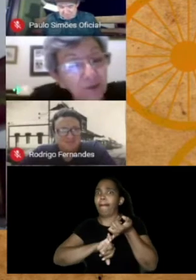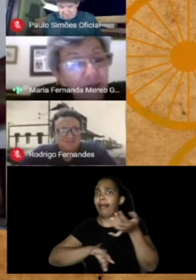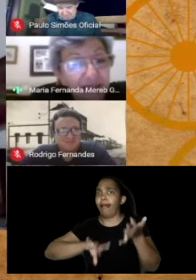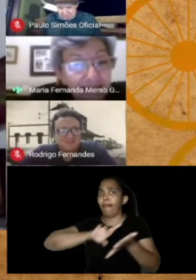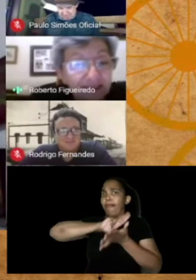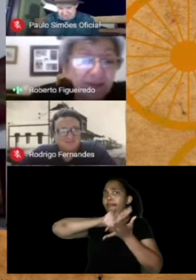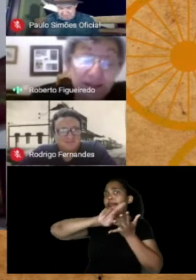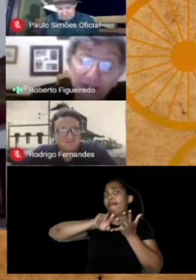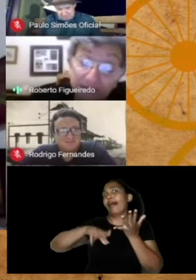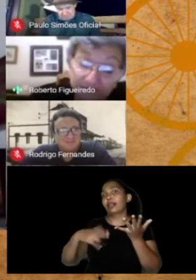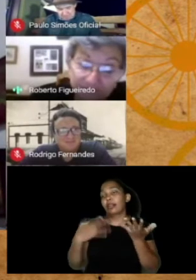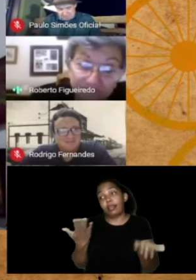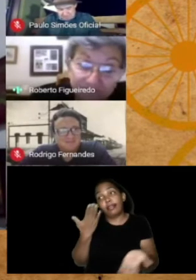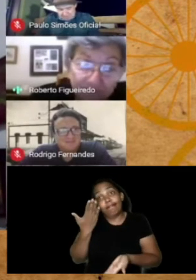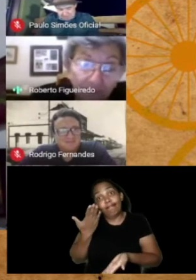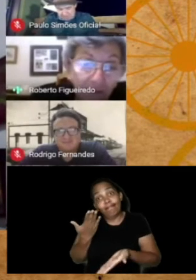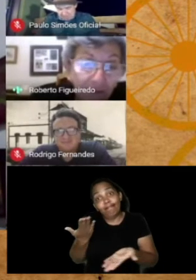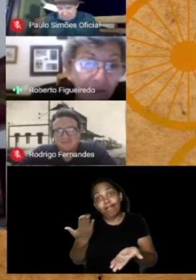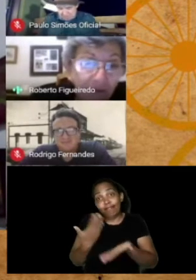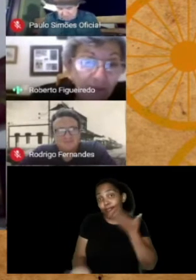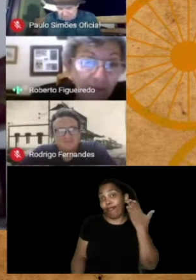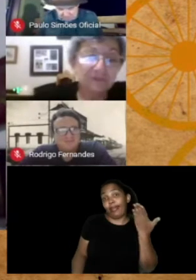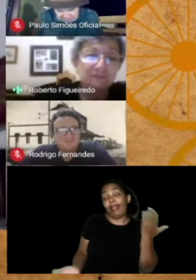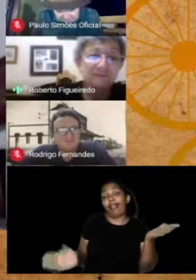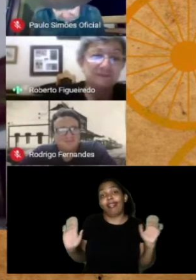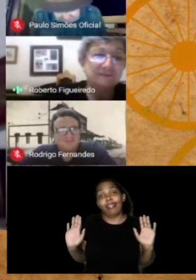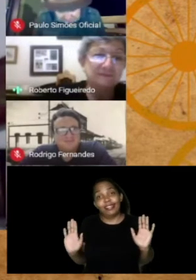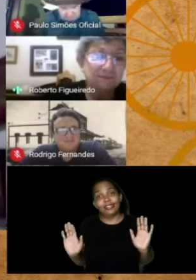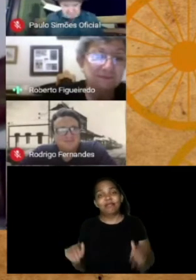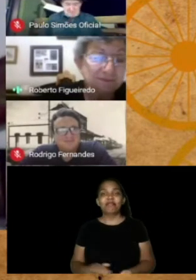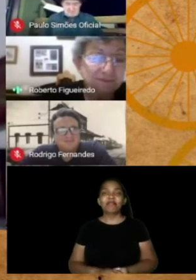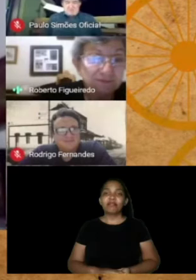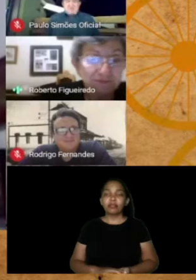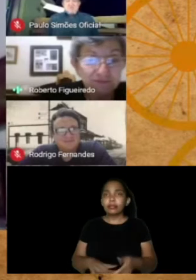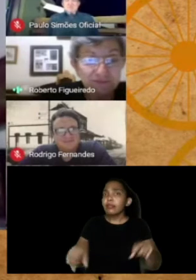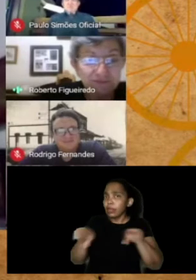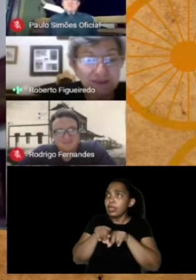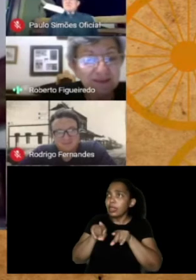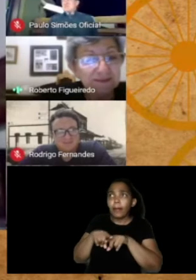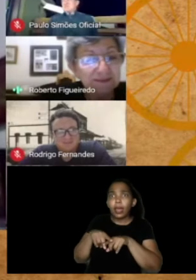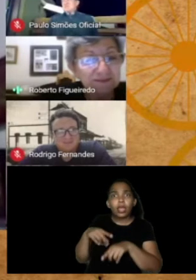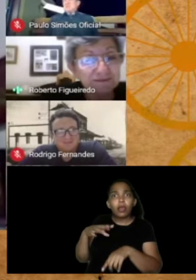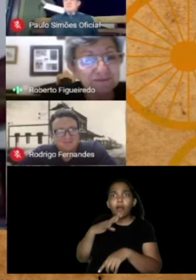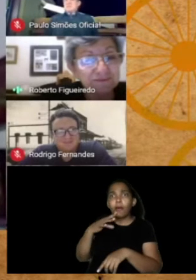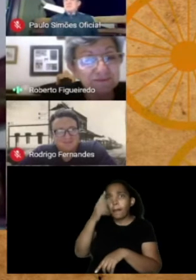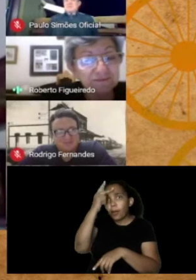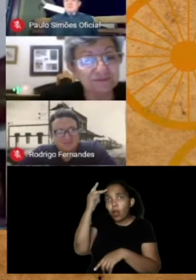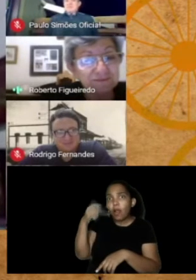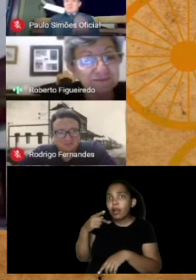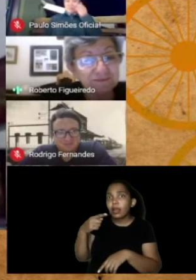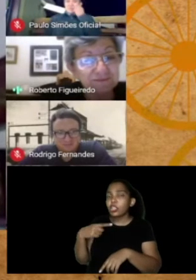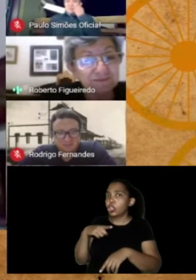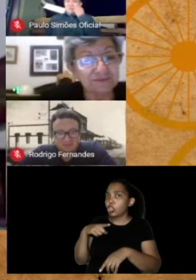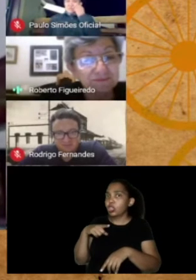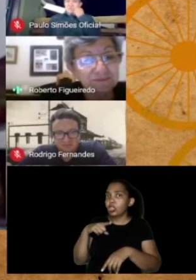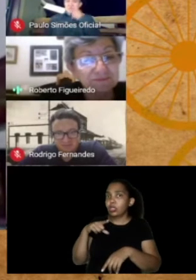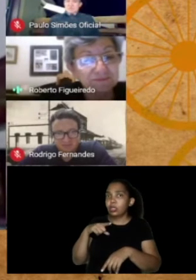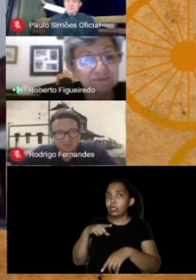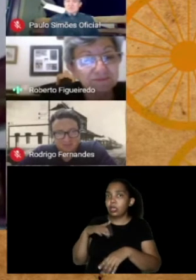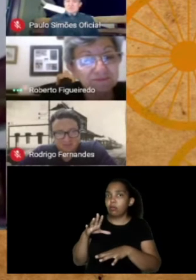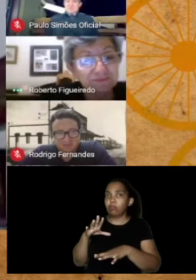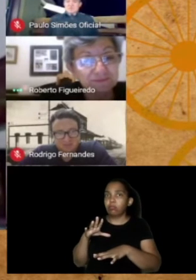perdeu a oração. Aí, ó. E há até conversas também de uma relação amorosa dele